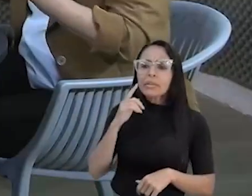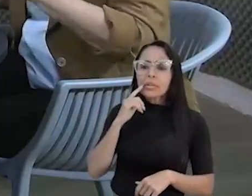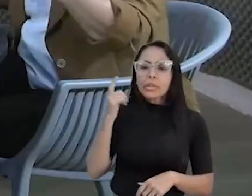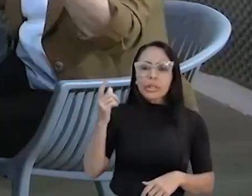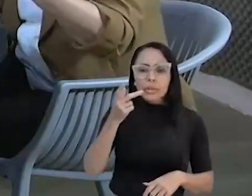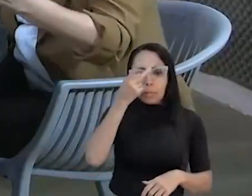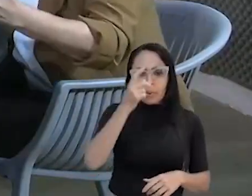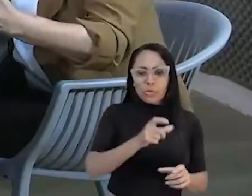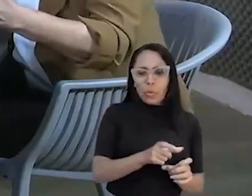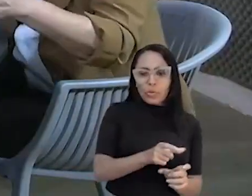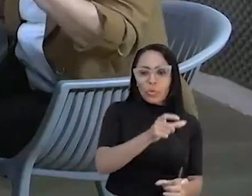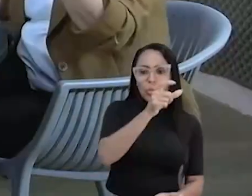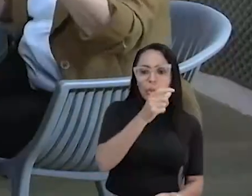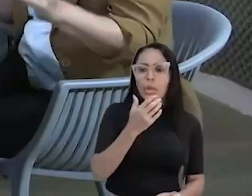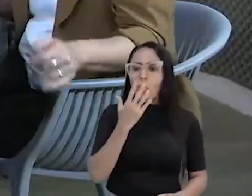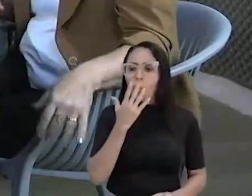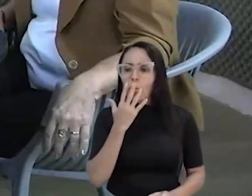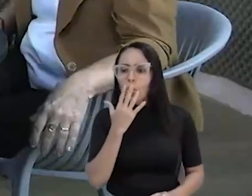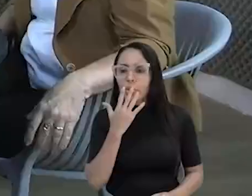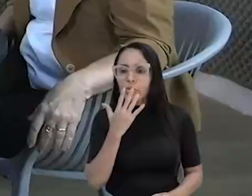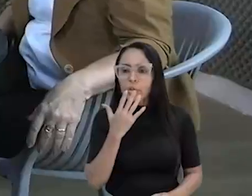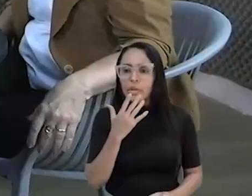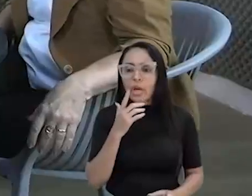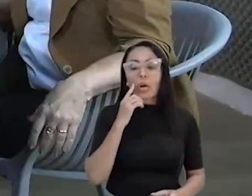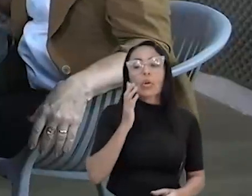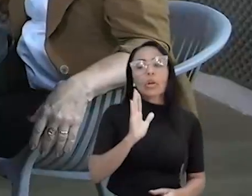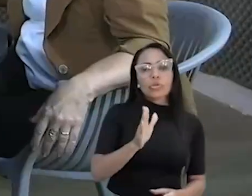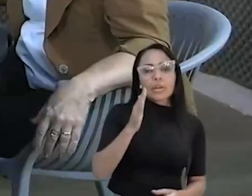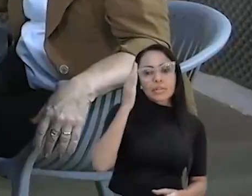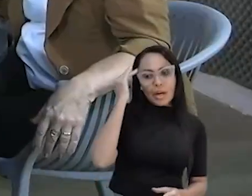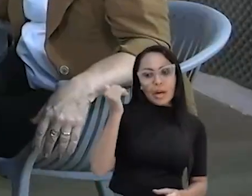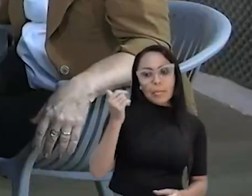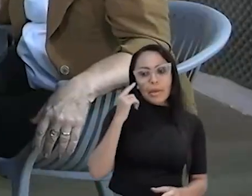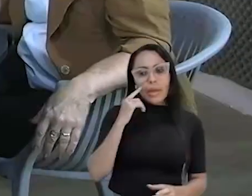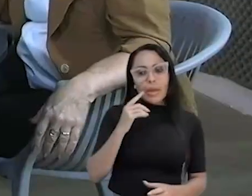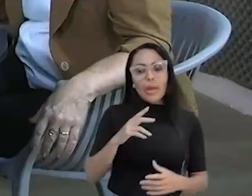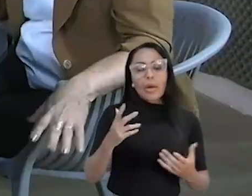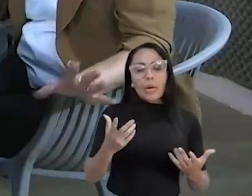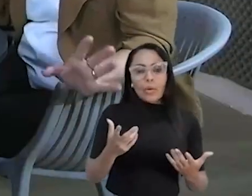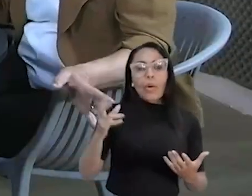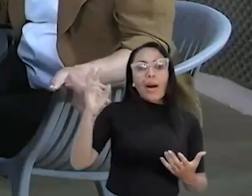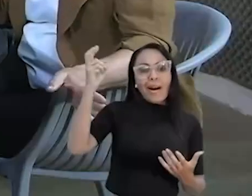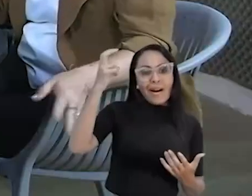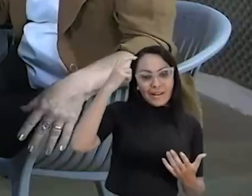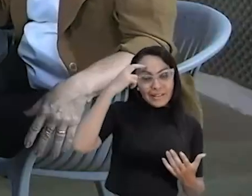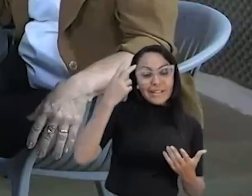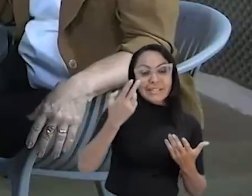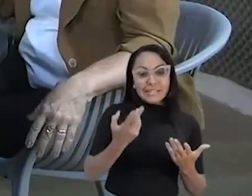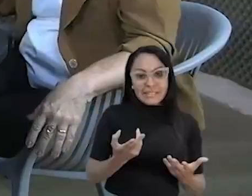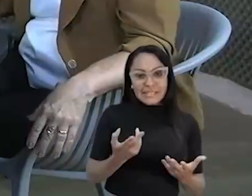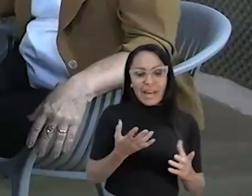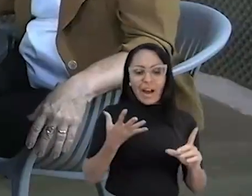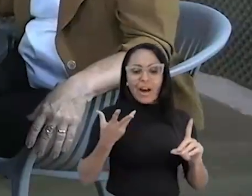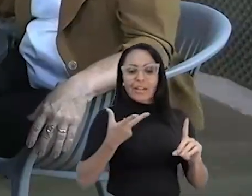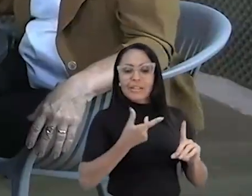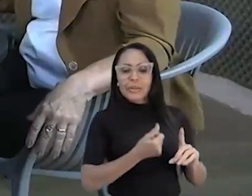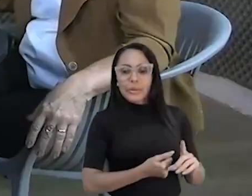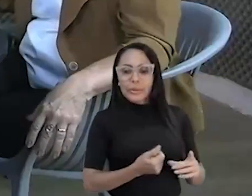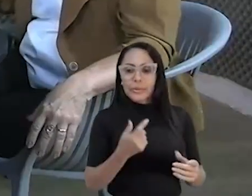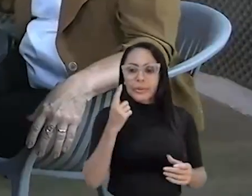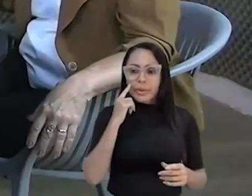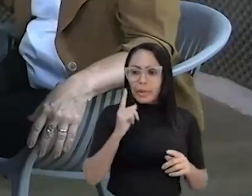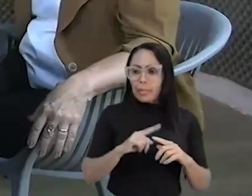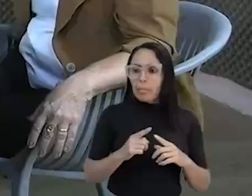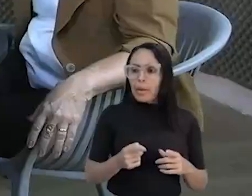comprida. Quais são as cores? Eu digo, agora você já sabe dizer qual é o artesanato da África. Não sejam assim, não. Mas vale a pena quando